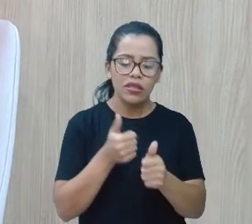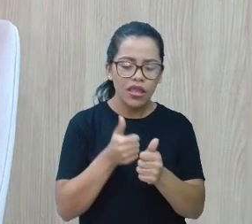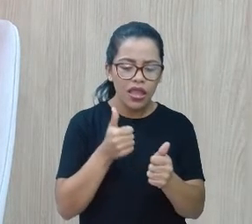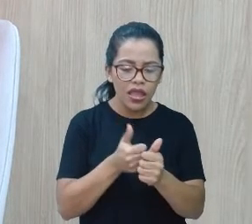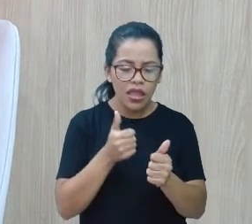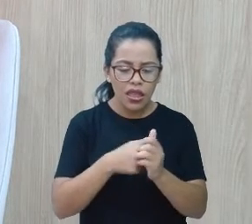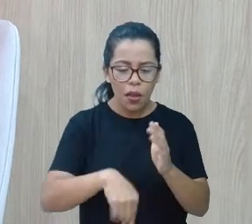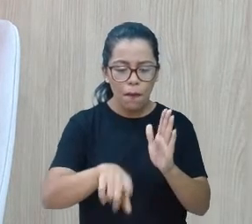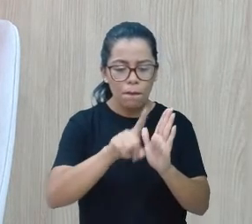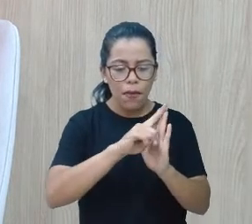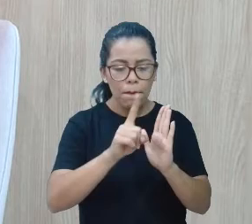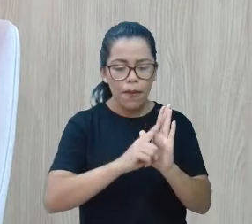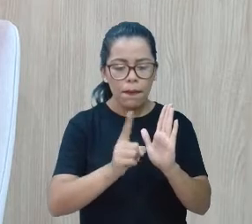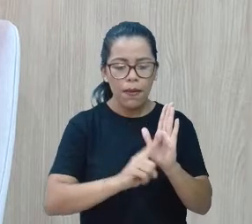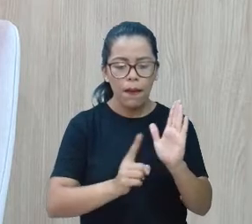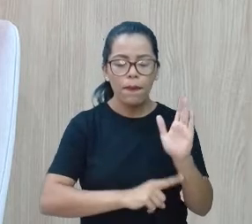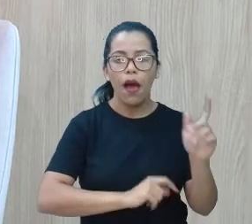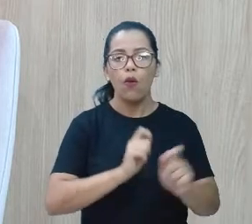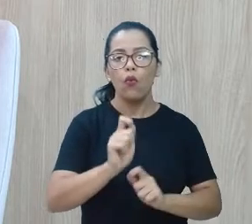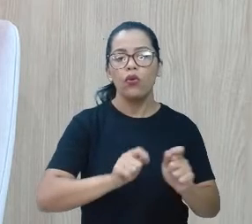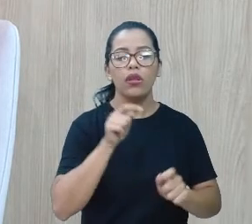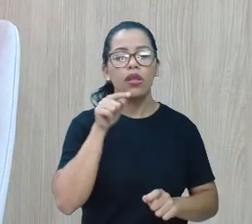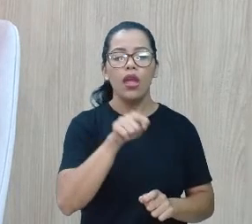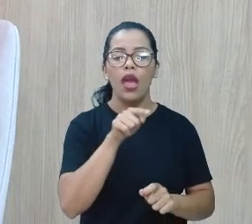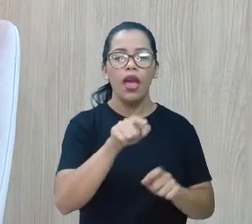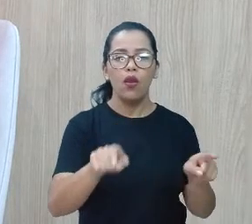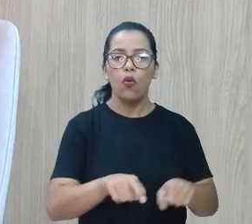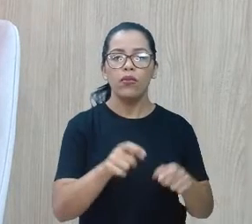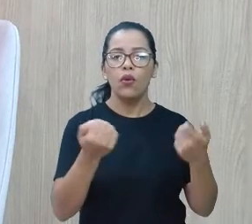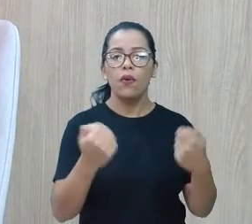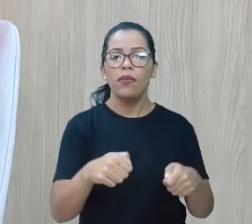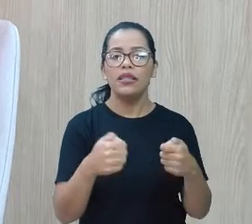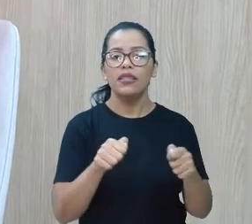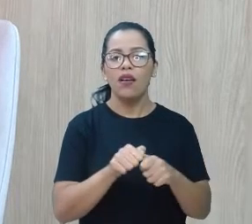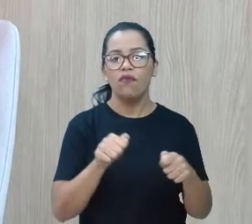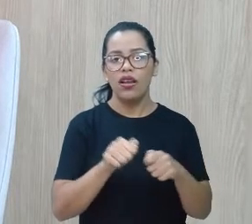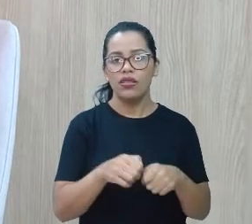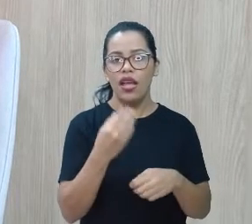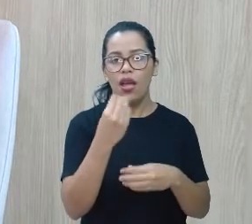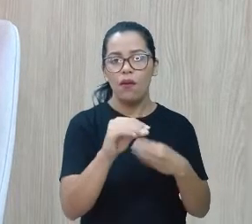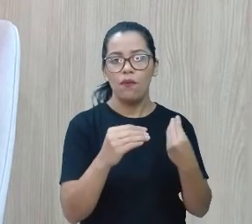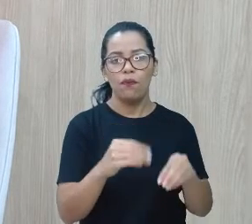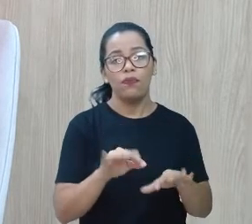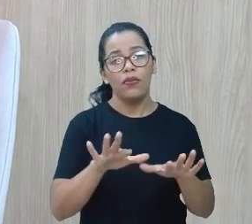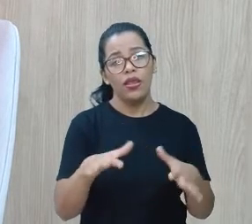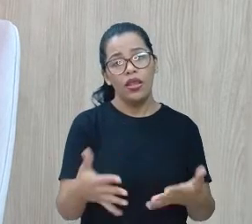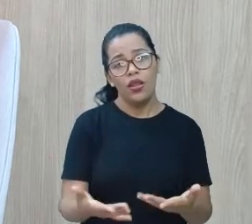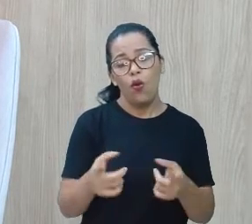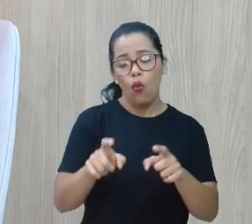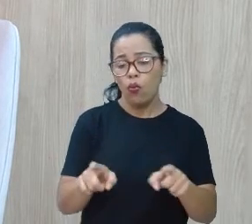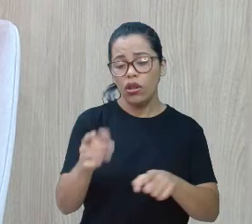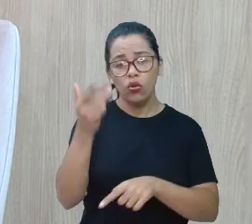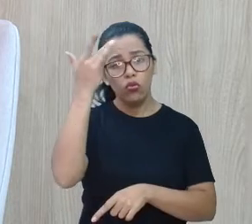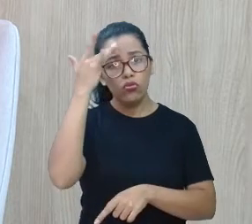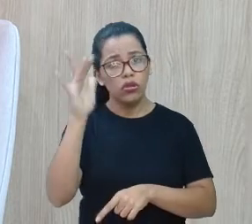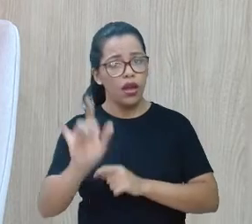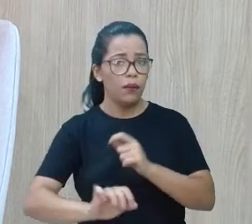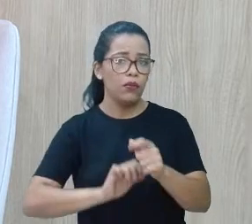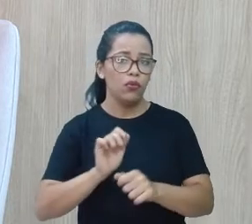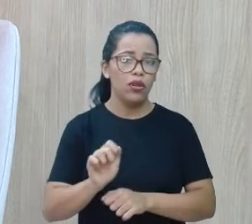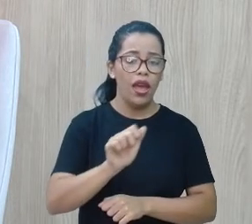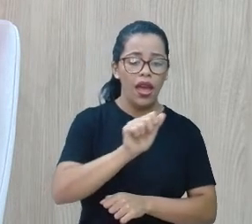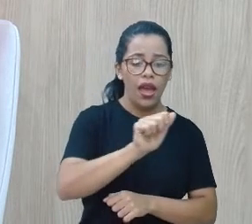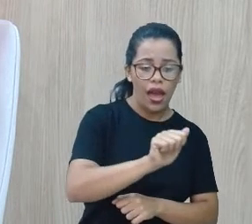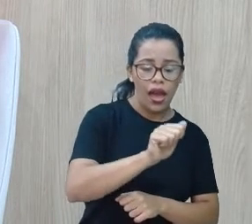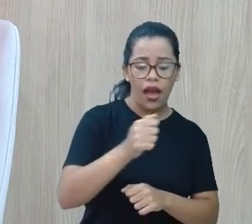a passo, dizer o que é que ele precisa fazer exatamente. Então, o computador não sabe o que é uma letra A, não sabe o que é um vídeo, não sabe o